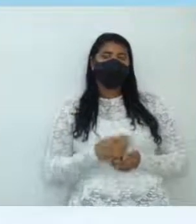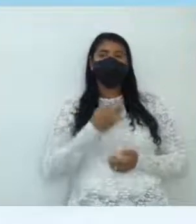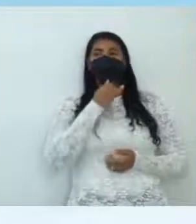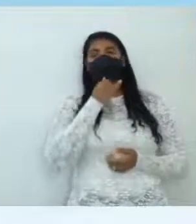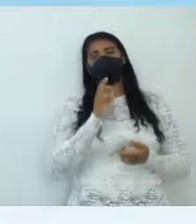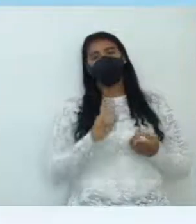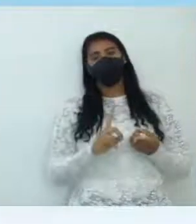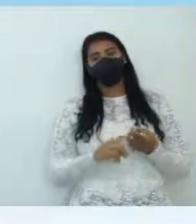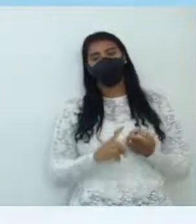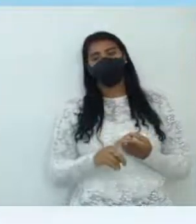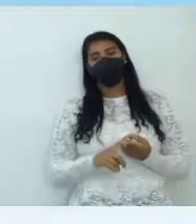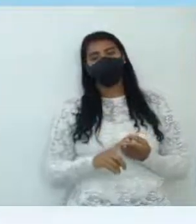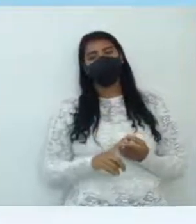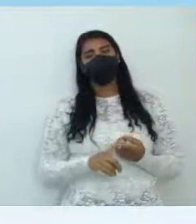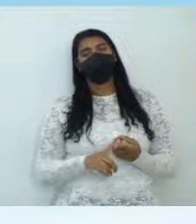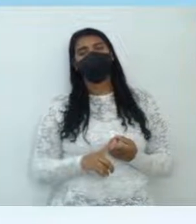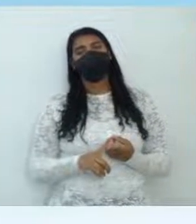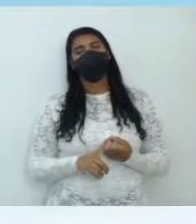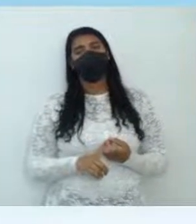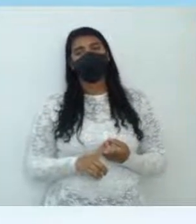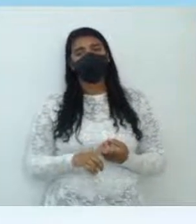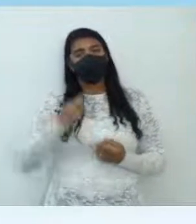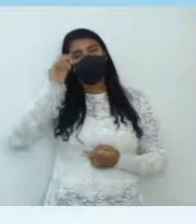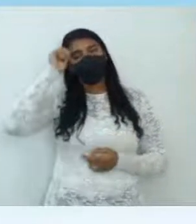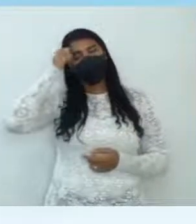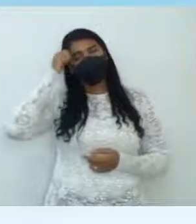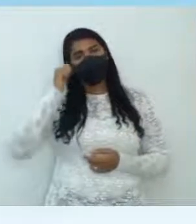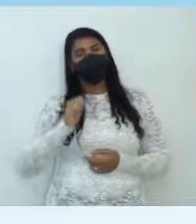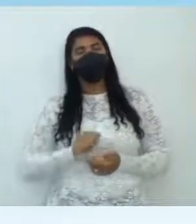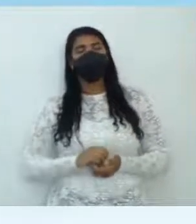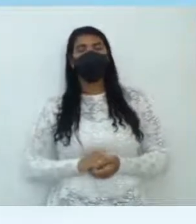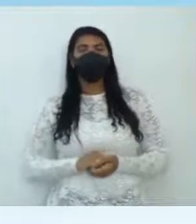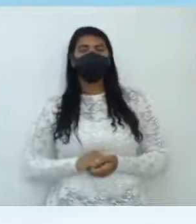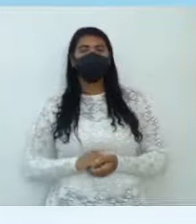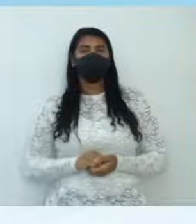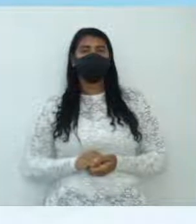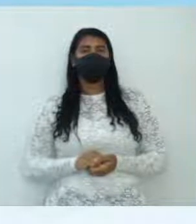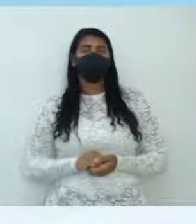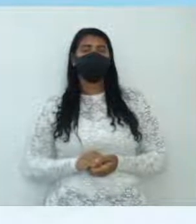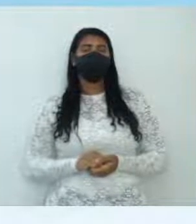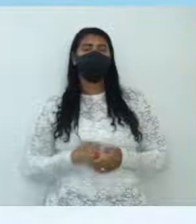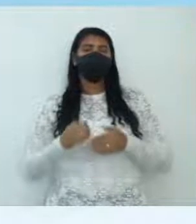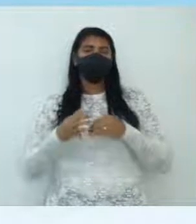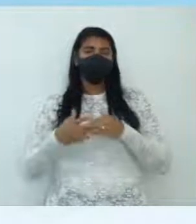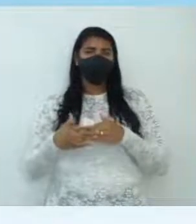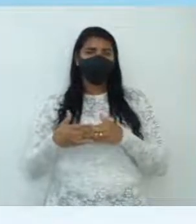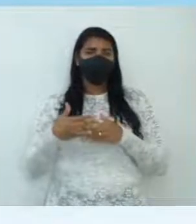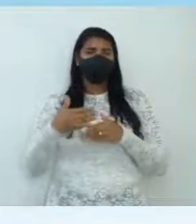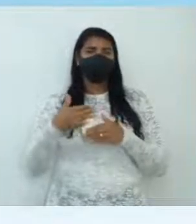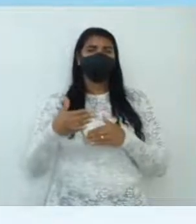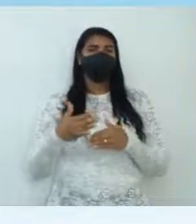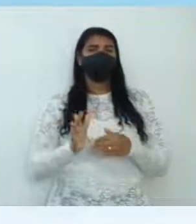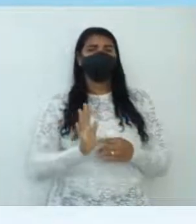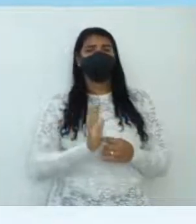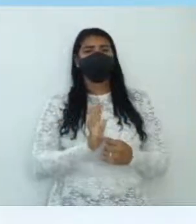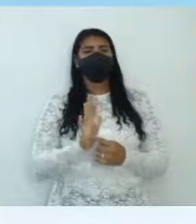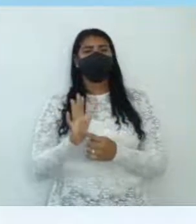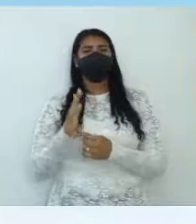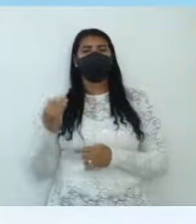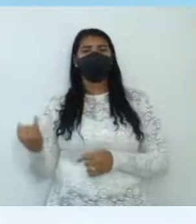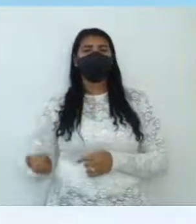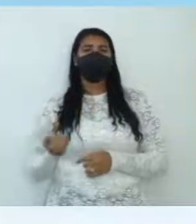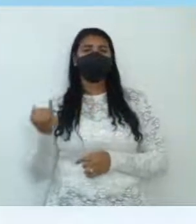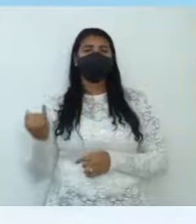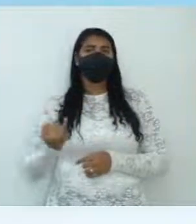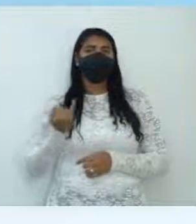muitas nações do continente africano. E diante dessas considerações, é